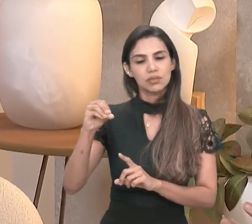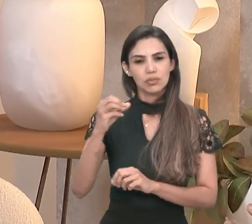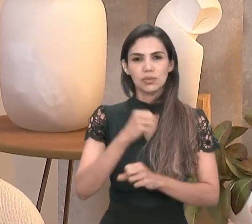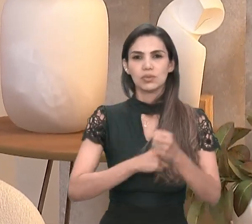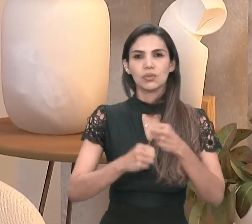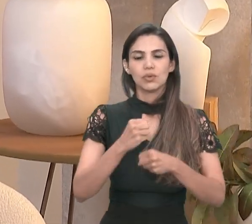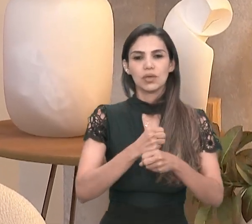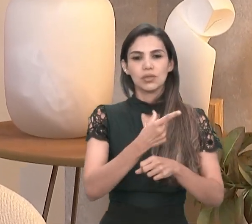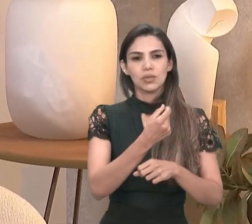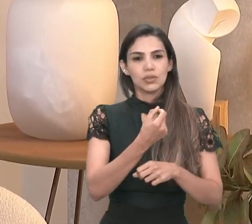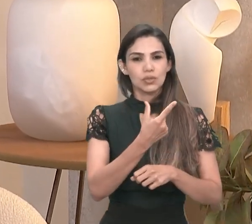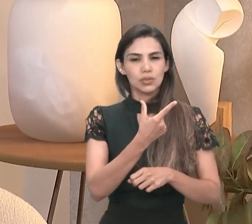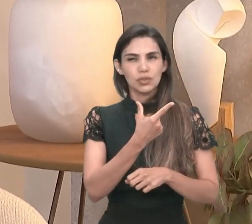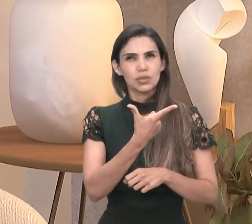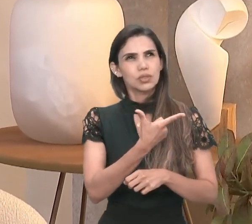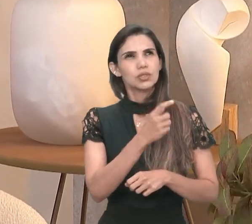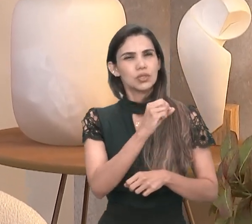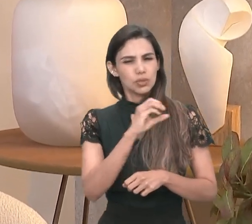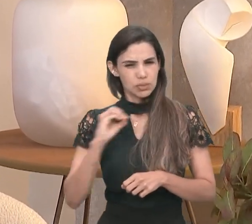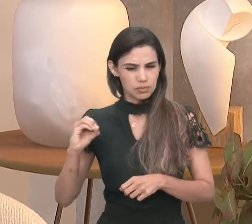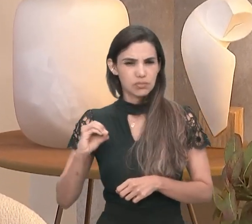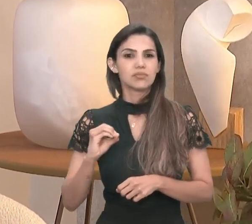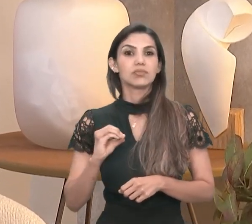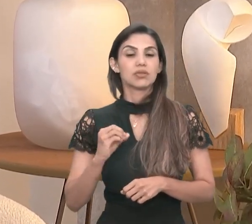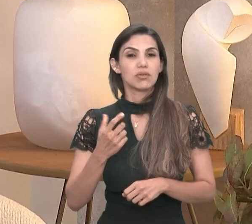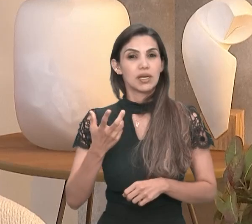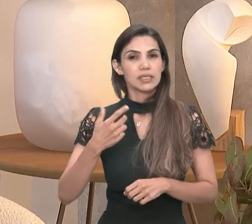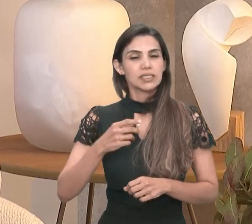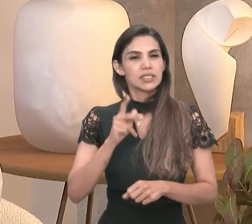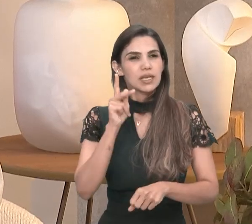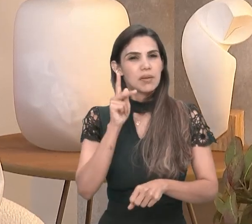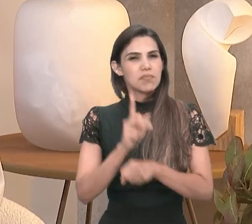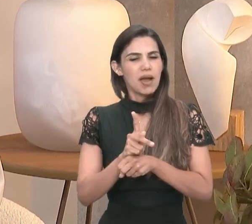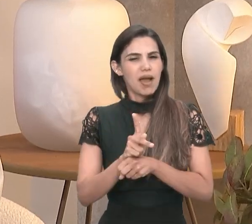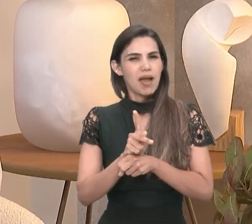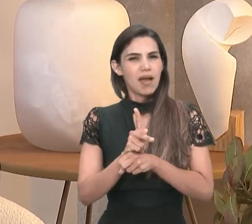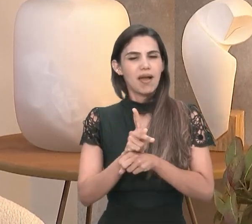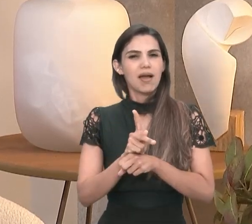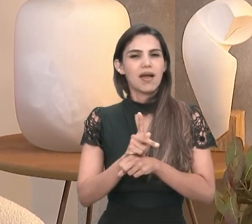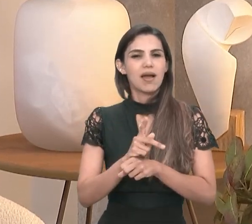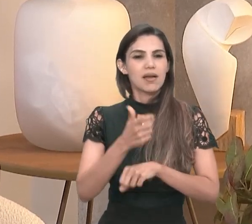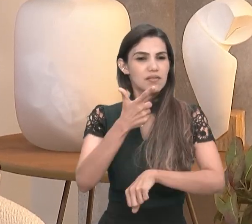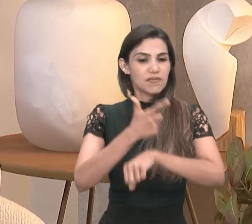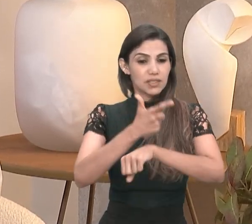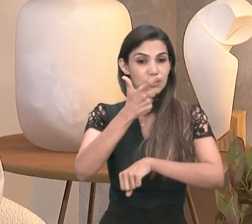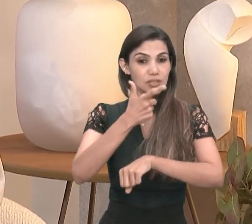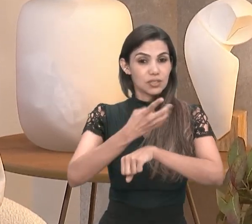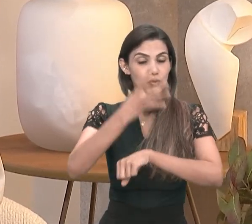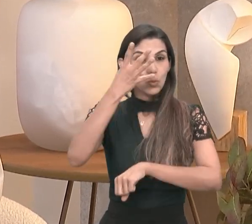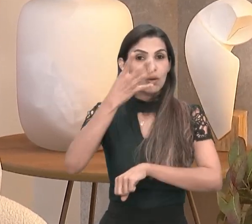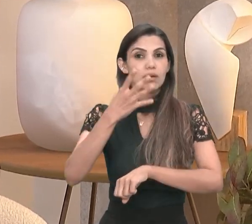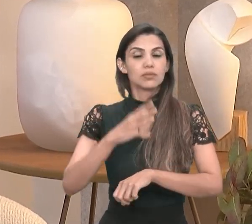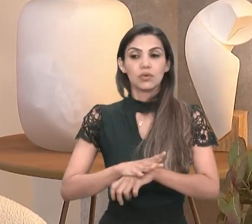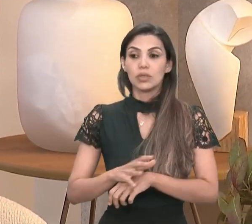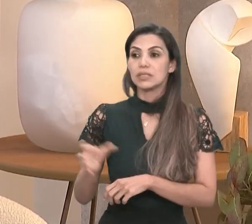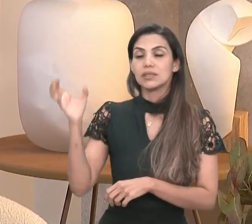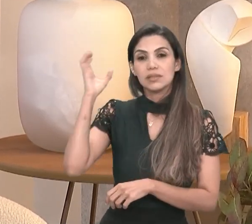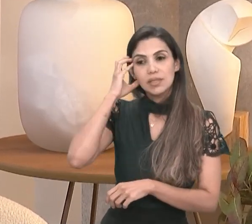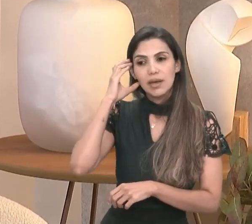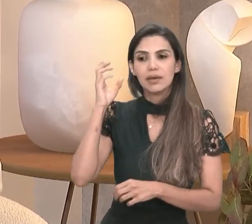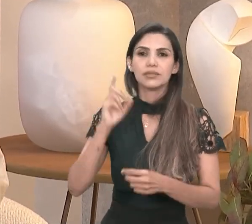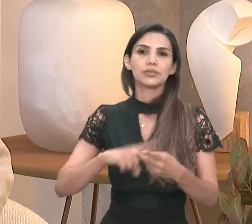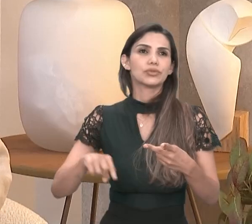24 horas. A gente queria fazer uma transmissão de 24 horas de Web TV, de Web Rádio e